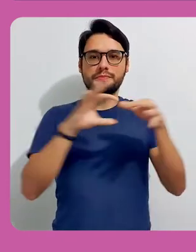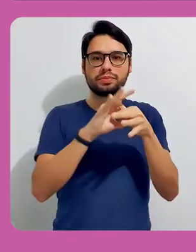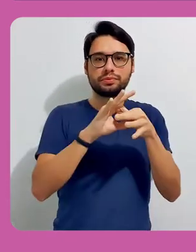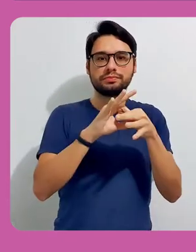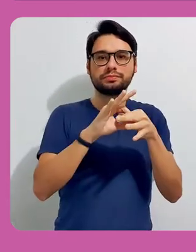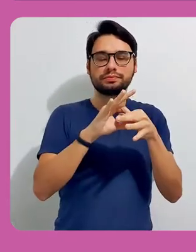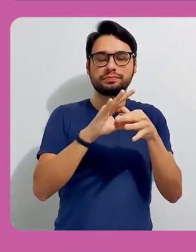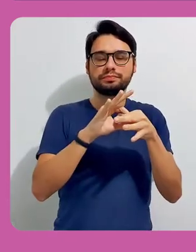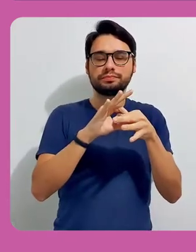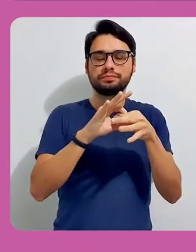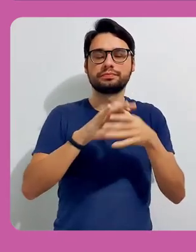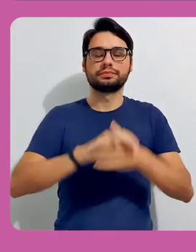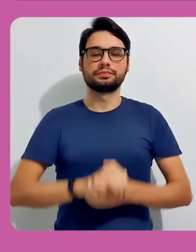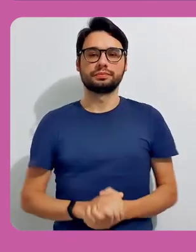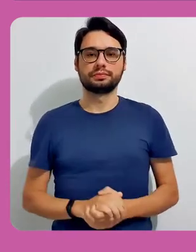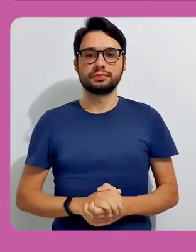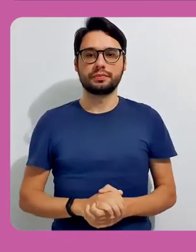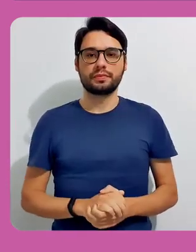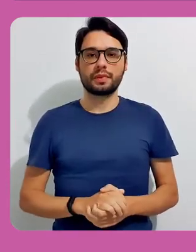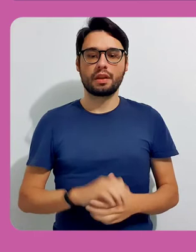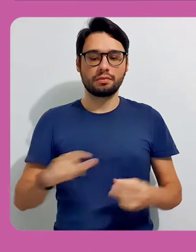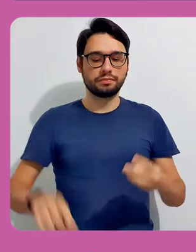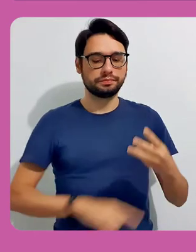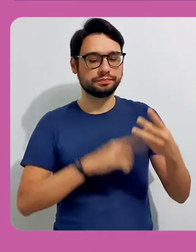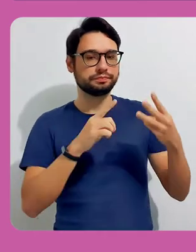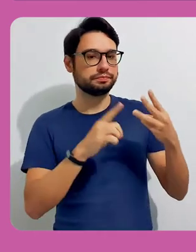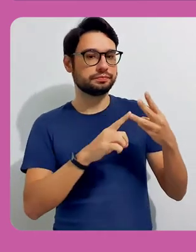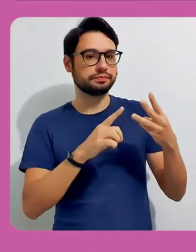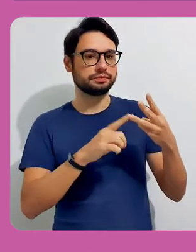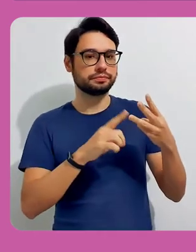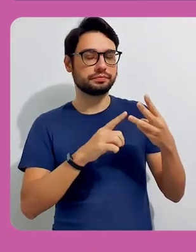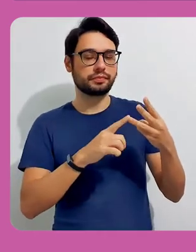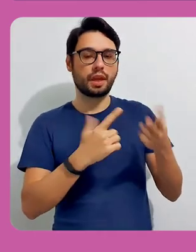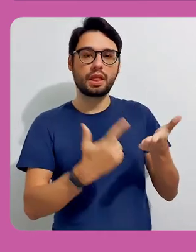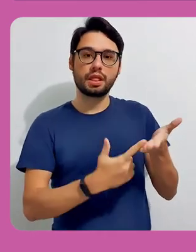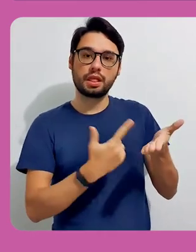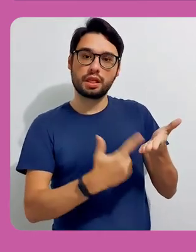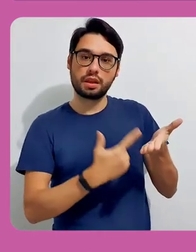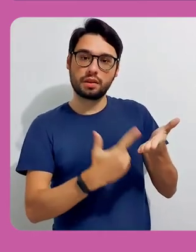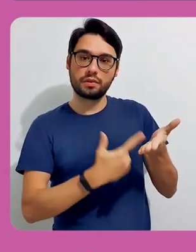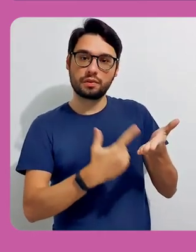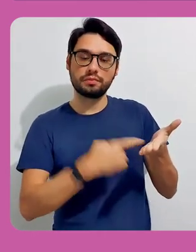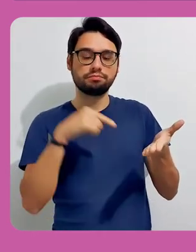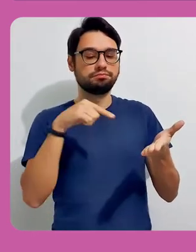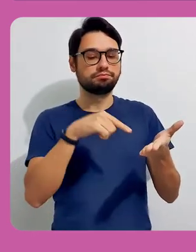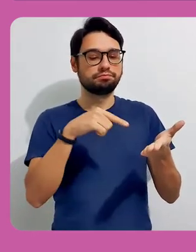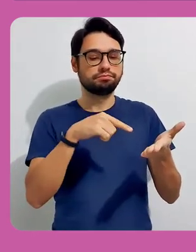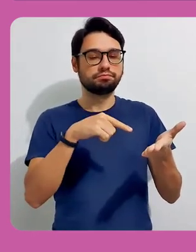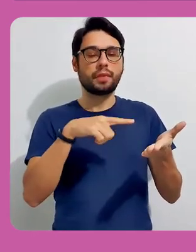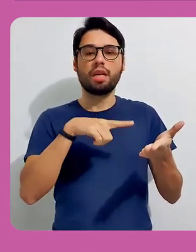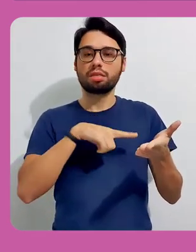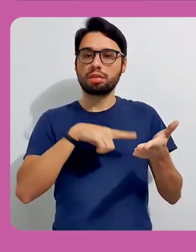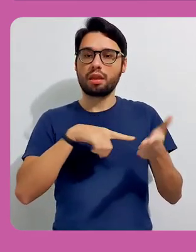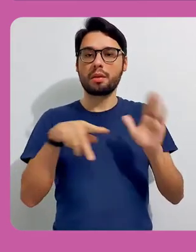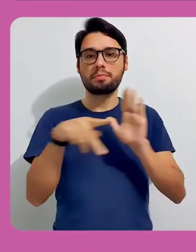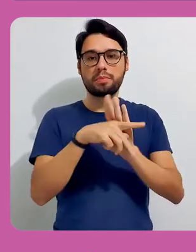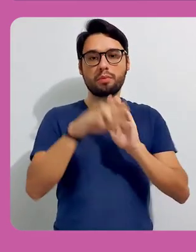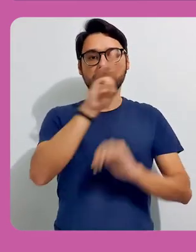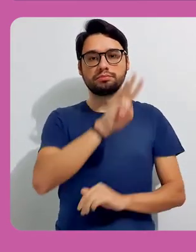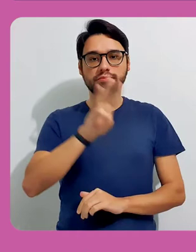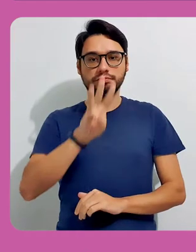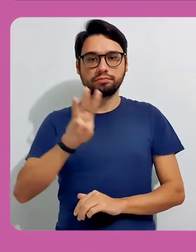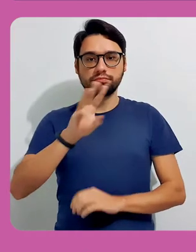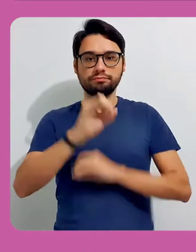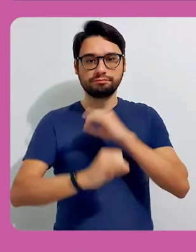usar em qualquer programa que reconhece esse esse pacote ms nós temos também um livro né